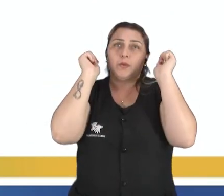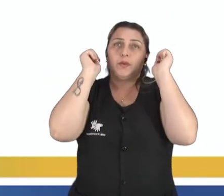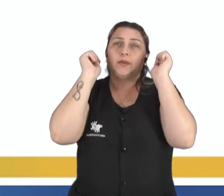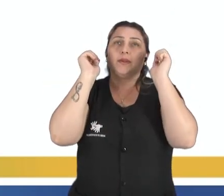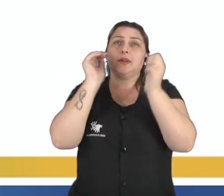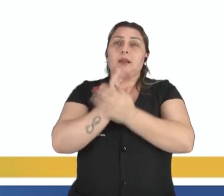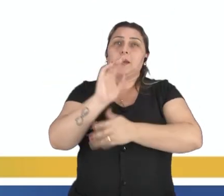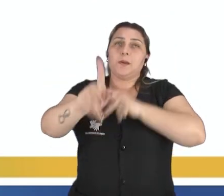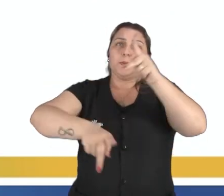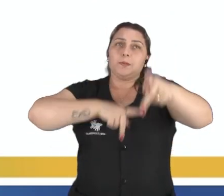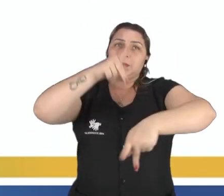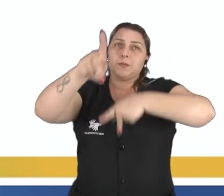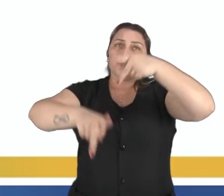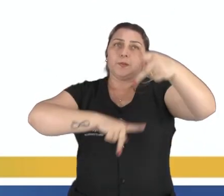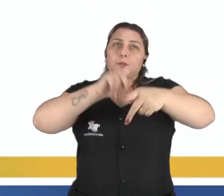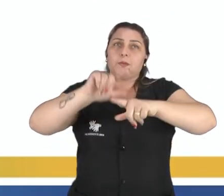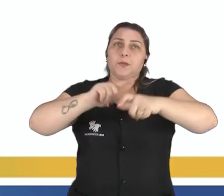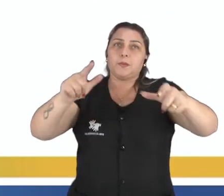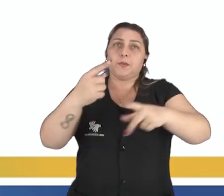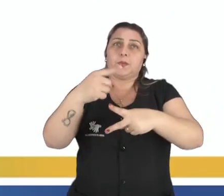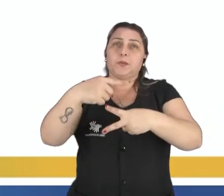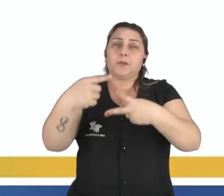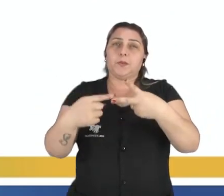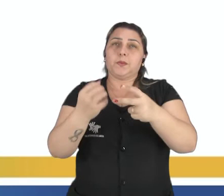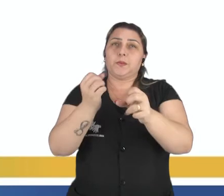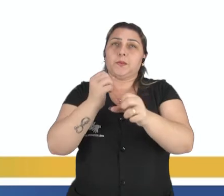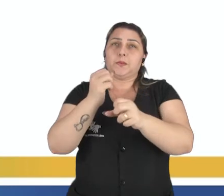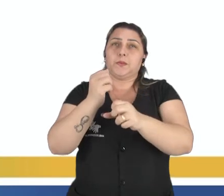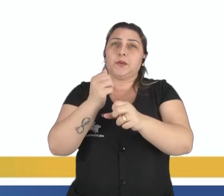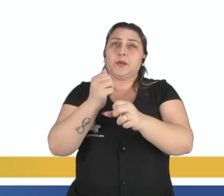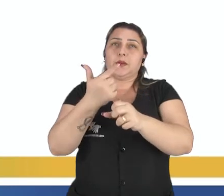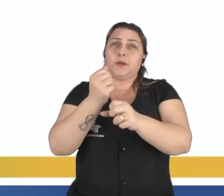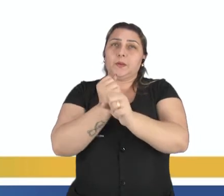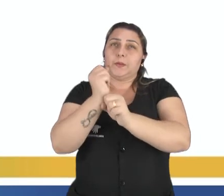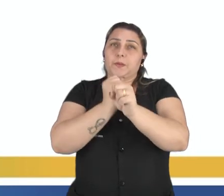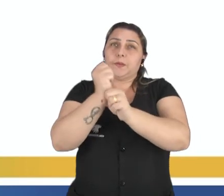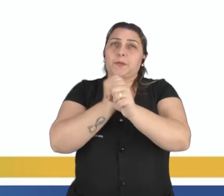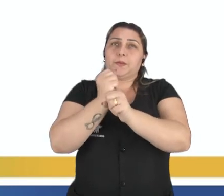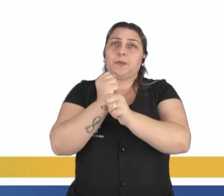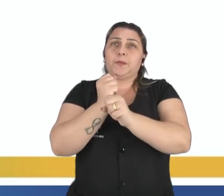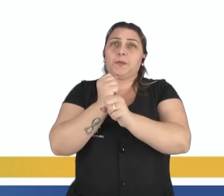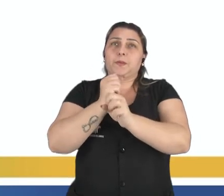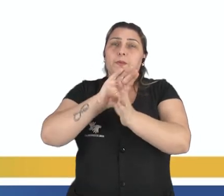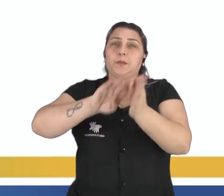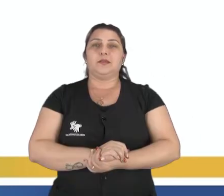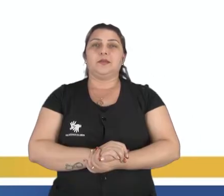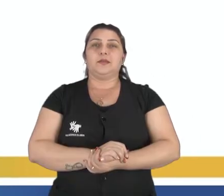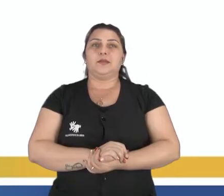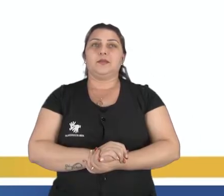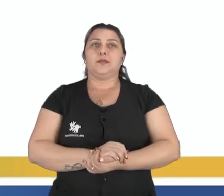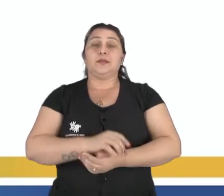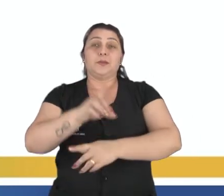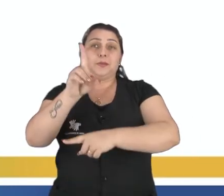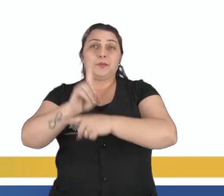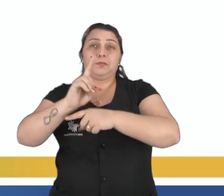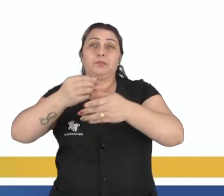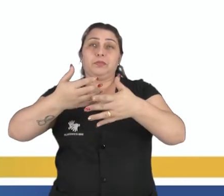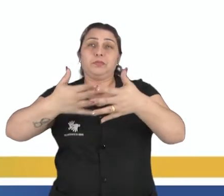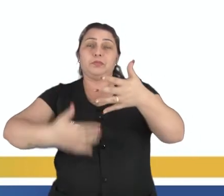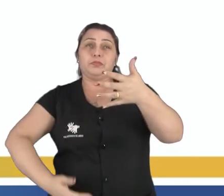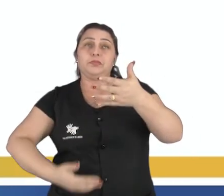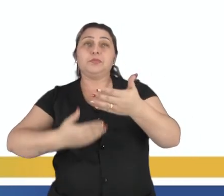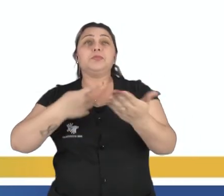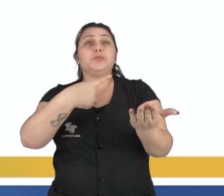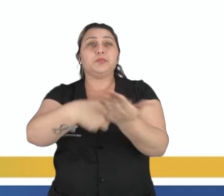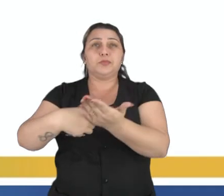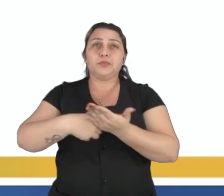respectivas populações, que se estendeu por 2 décadas e provocou a dizimação da população acreana. D. Longo processo